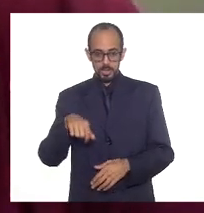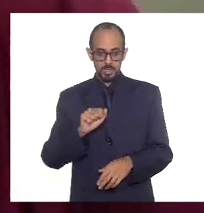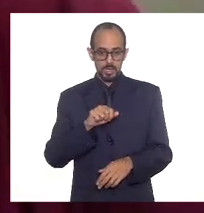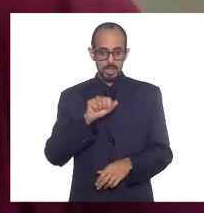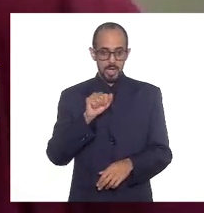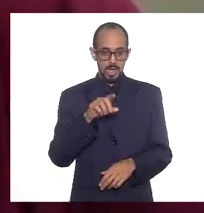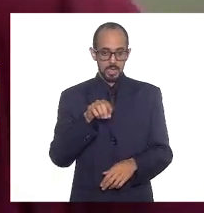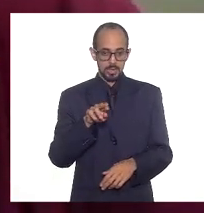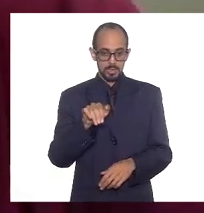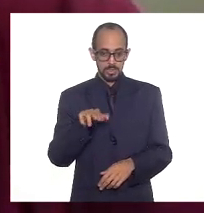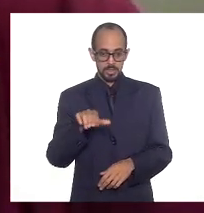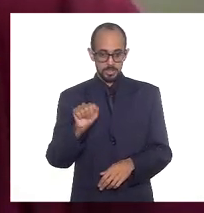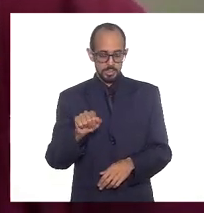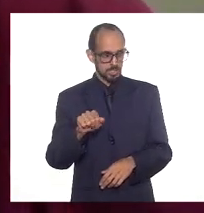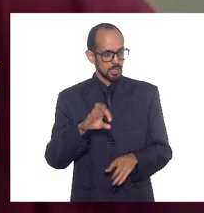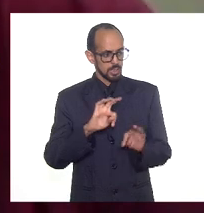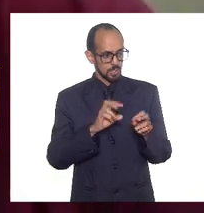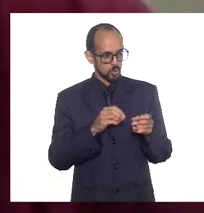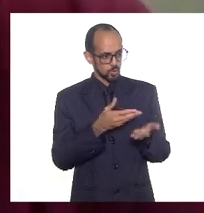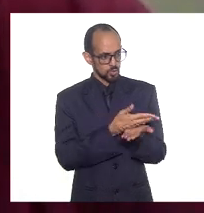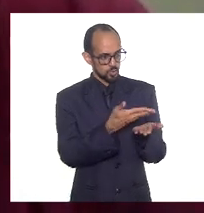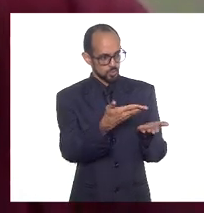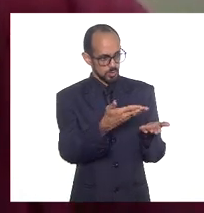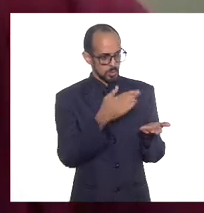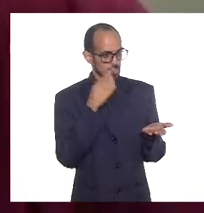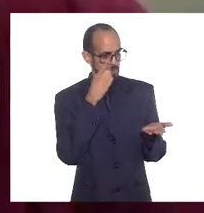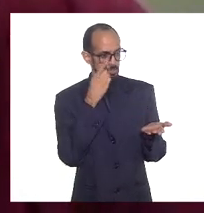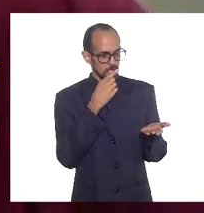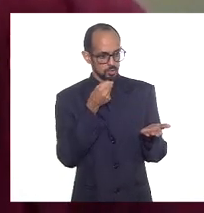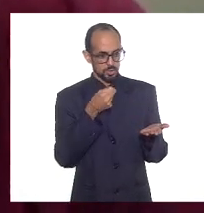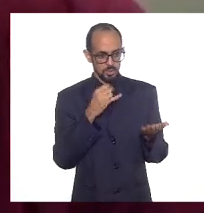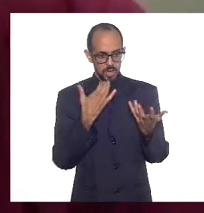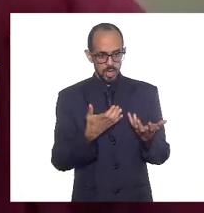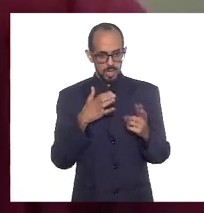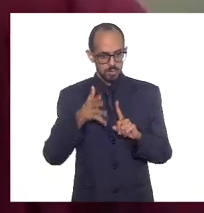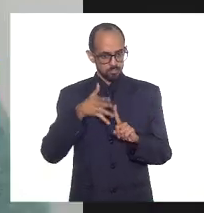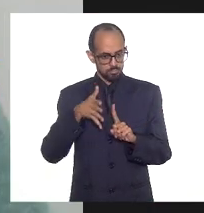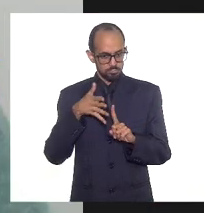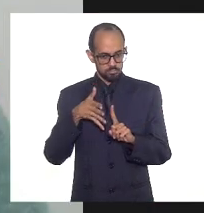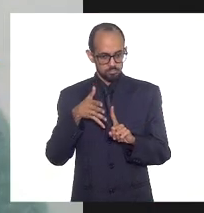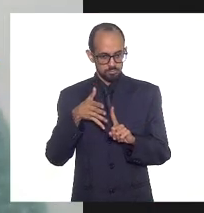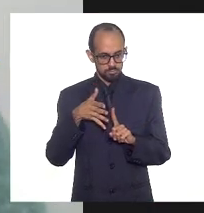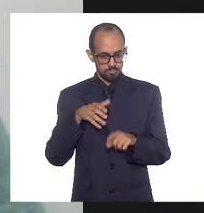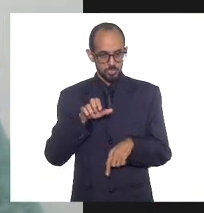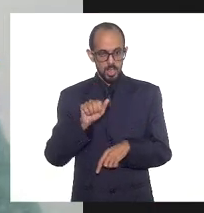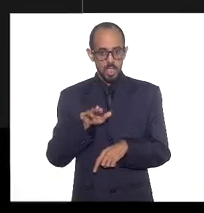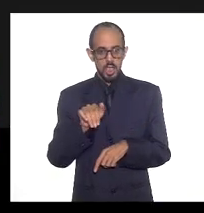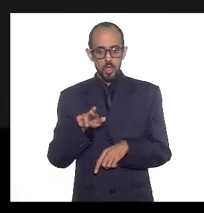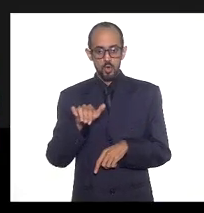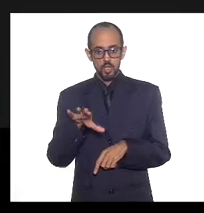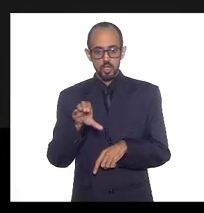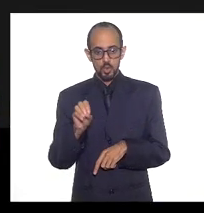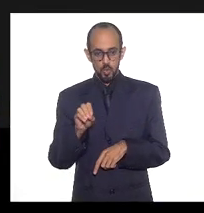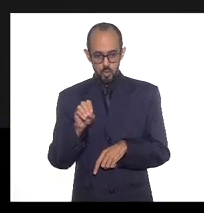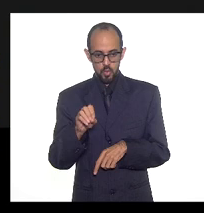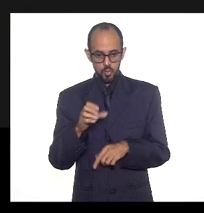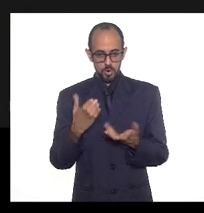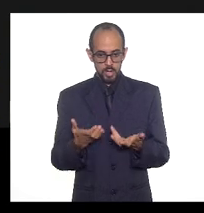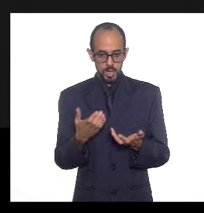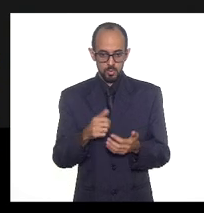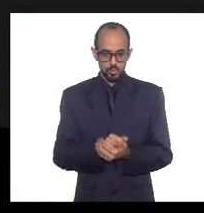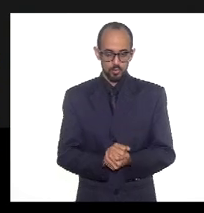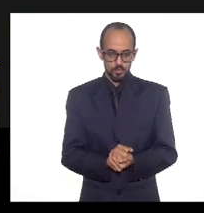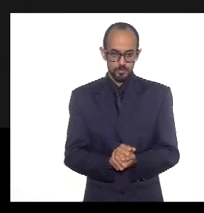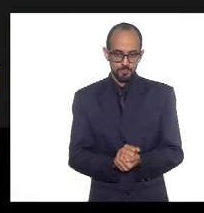Júnior, Dionísio, que ainda estão conosco, se desejam fazer uso da palavra. Eurico Júnior, sim. Então, deputado